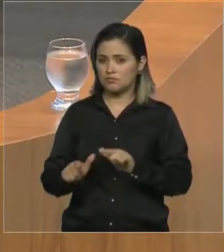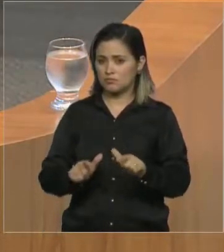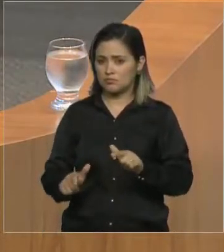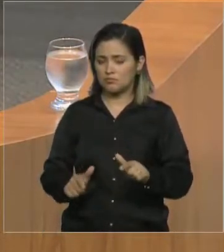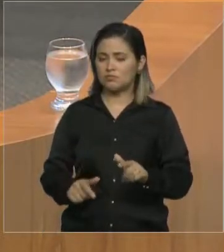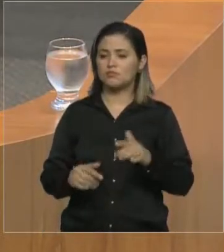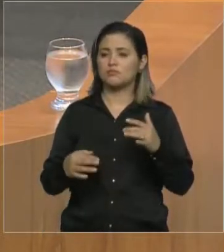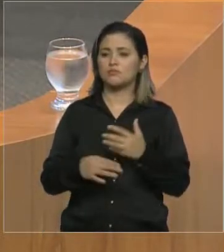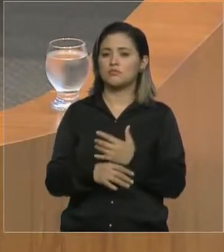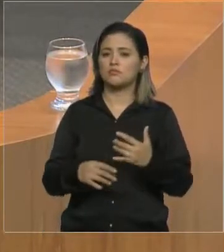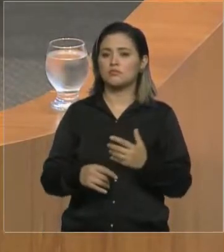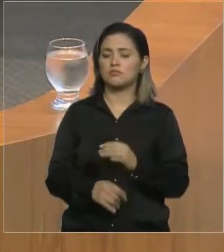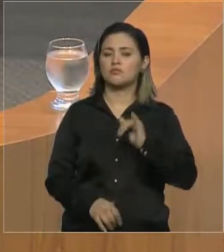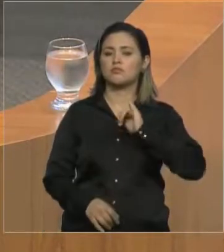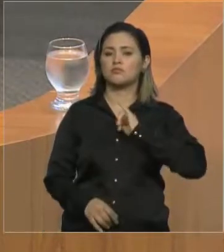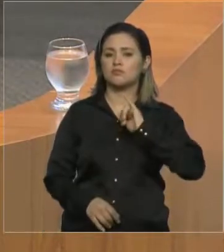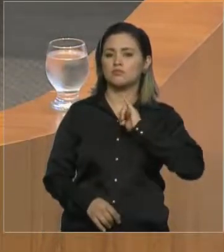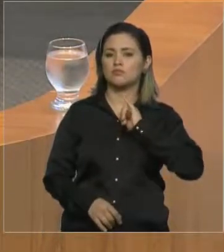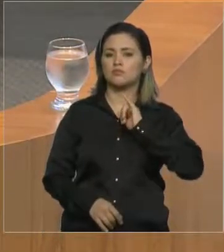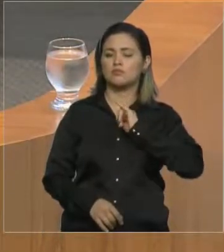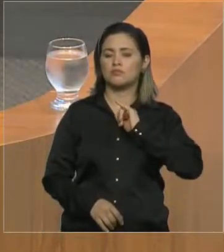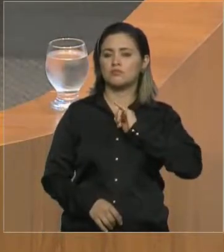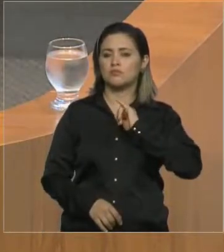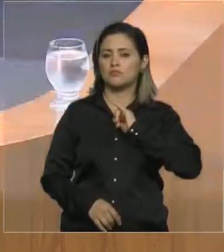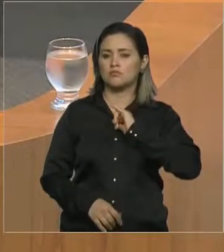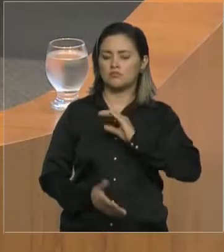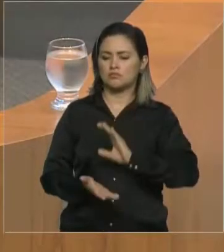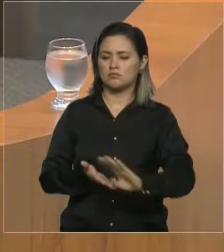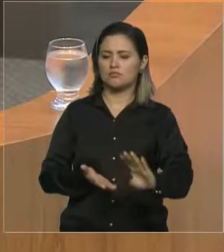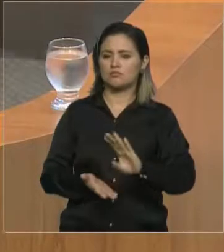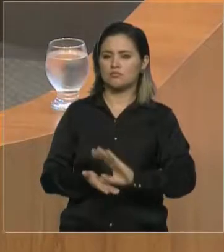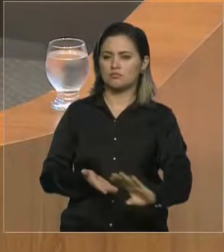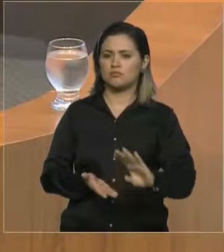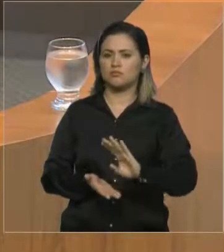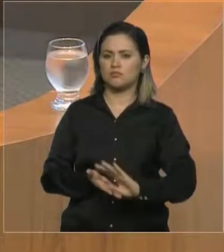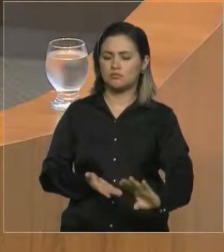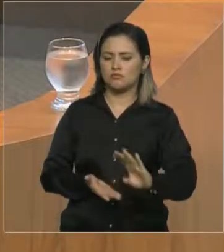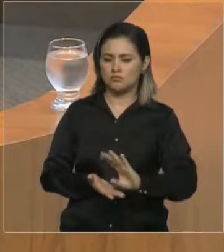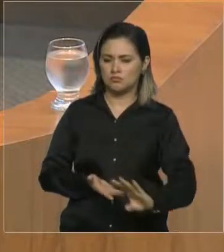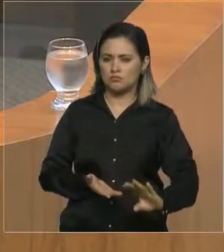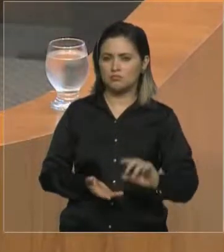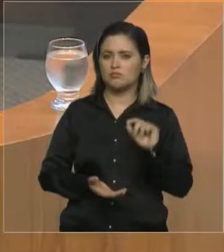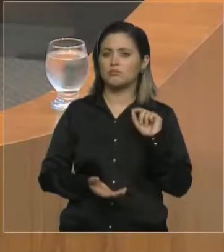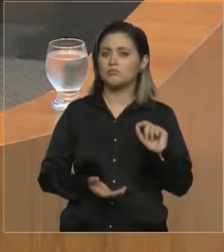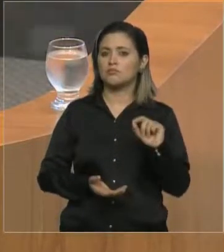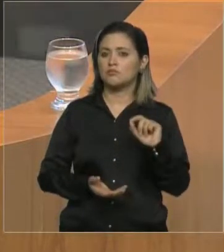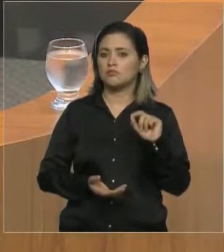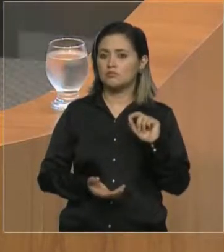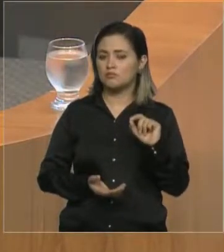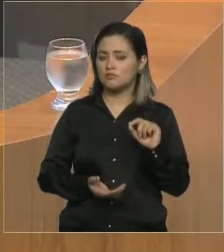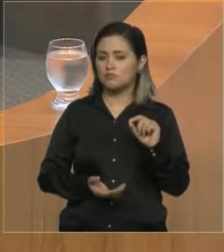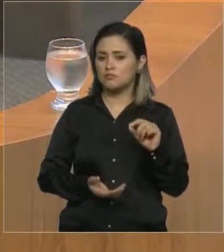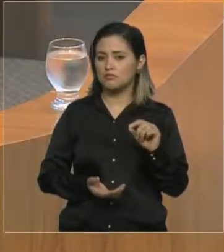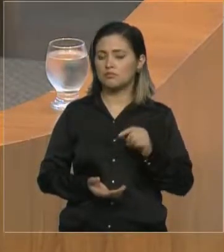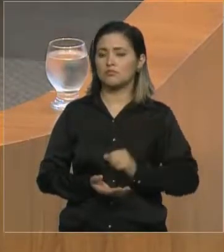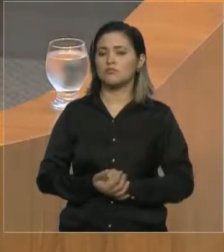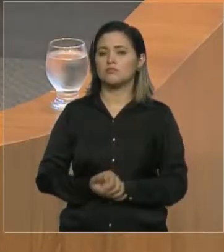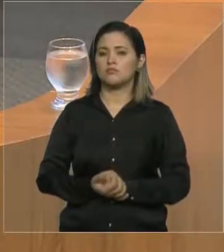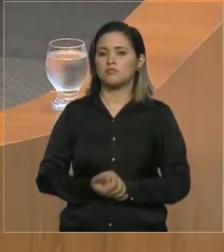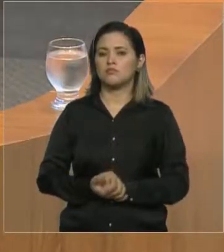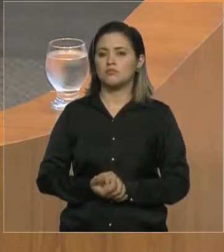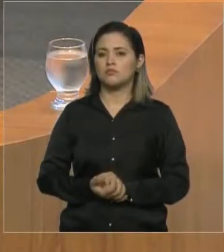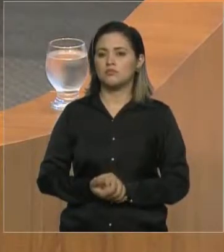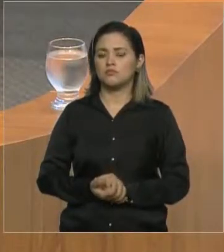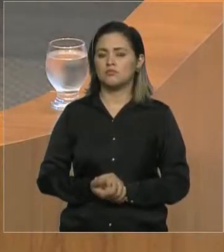Imperatriz acaba sendo palco de investimentos. Investimentos esses que, se não fossem a celeridade e agilidade que o governo do